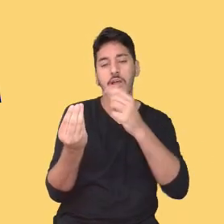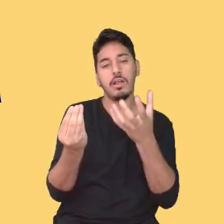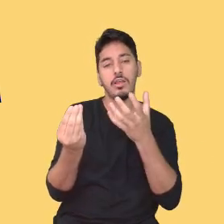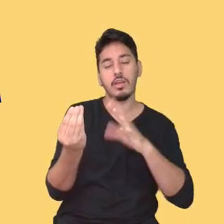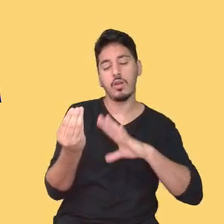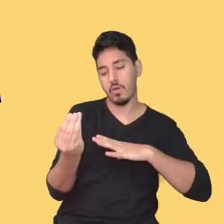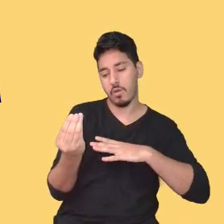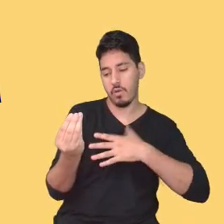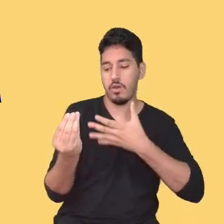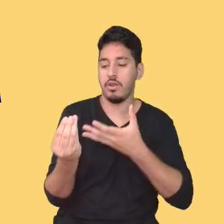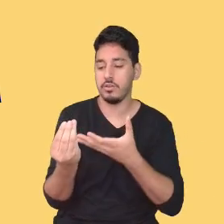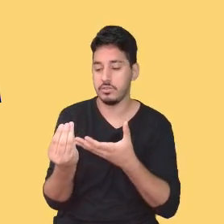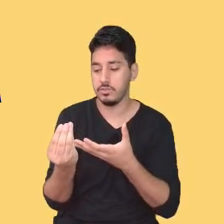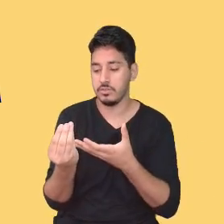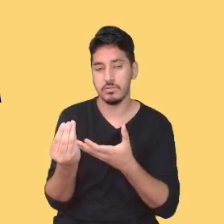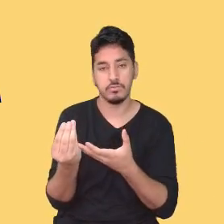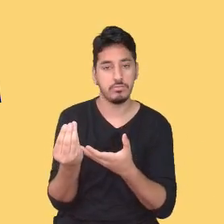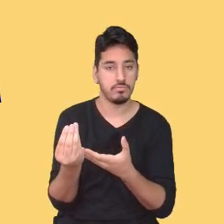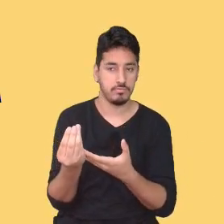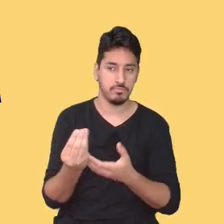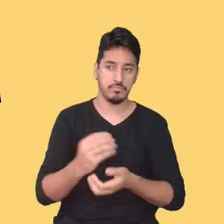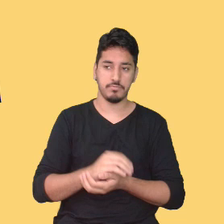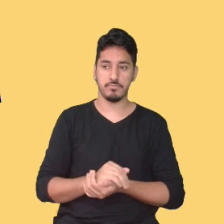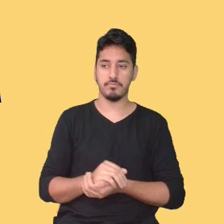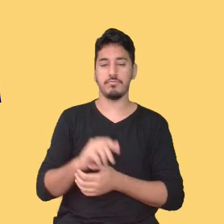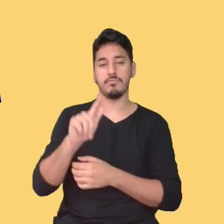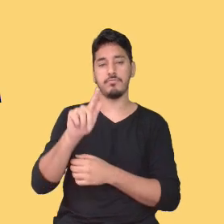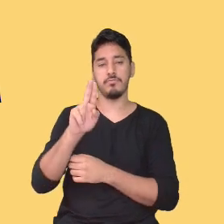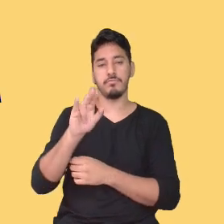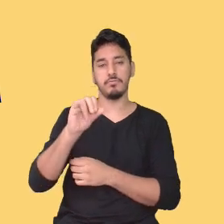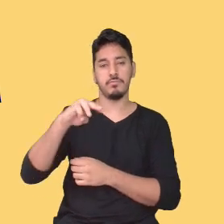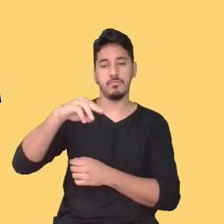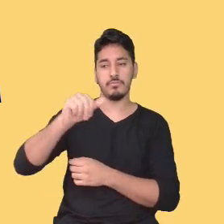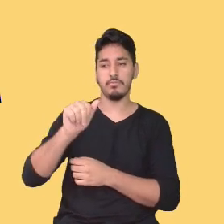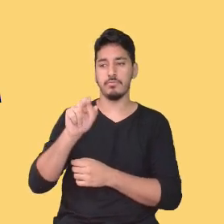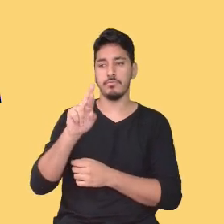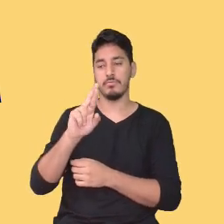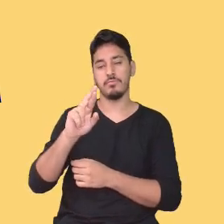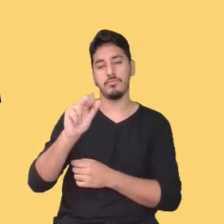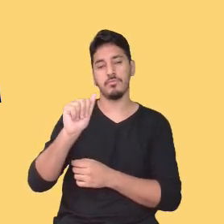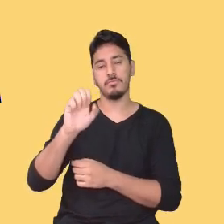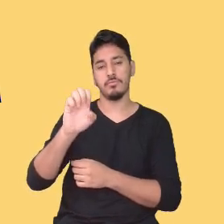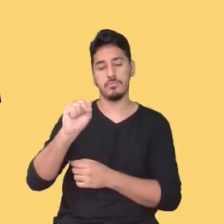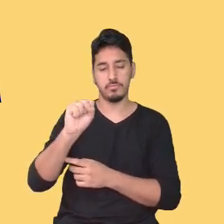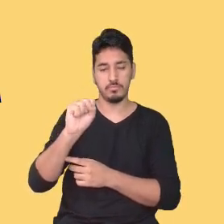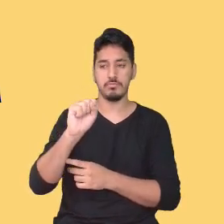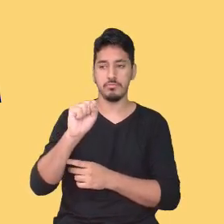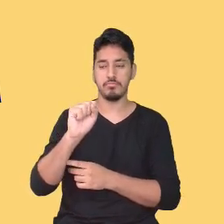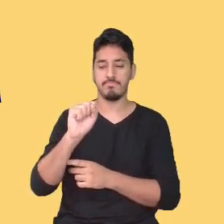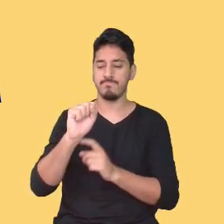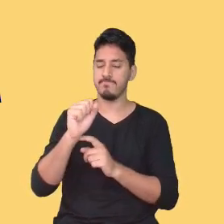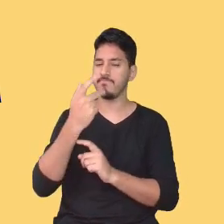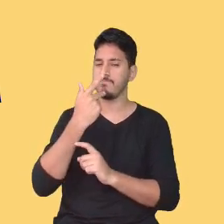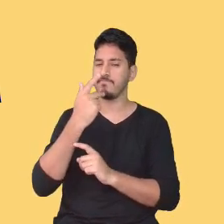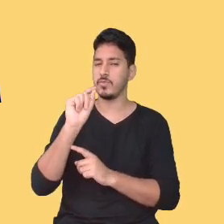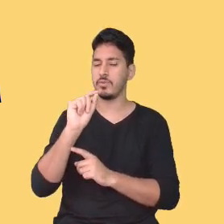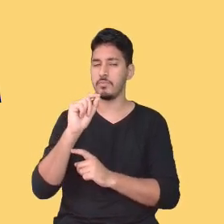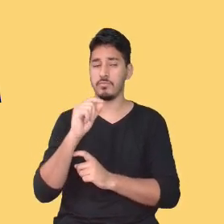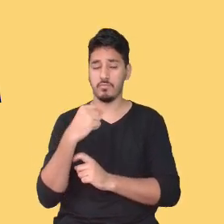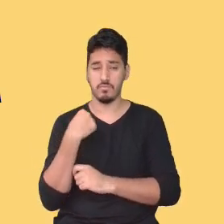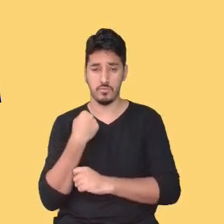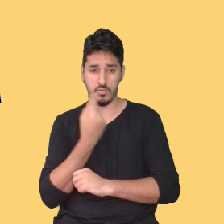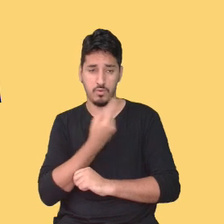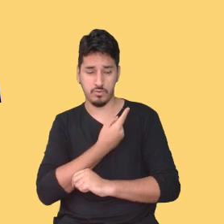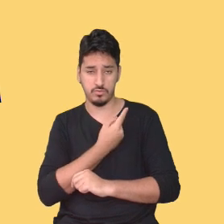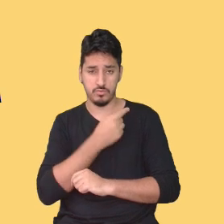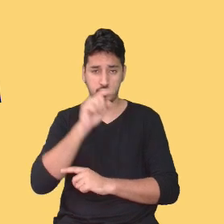coragem. Veja, Guimarães Rosa, como um grande escritor que ele é, estava reconhecendo que a minha vida, a sua vida, a vida de todos